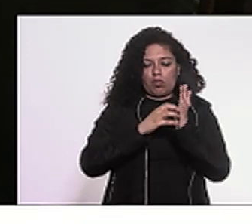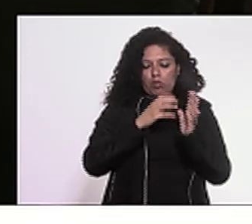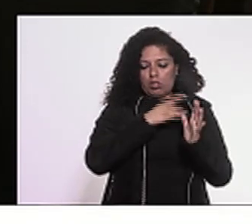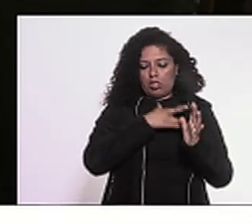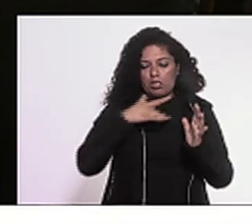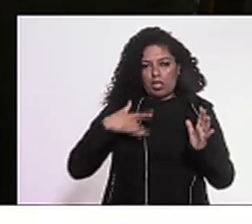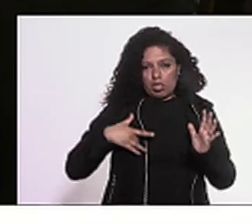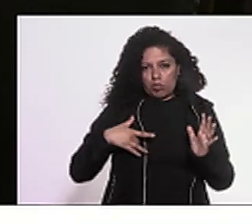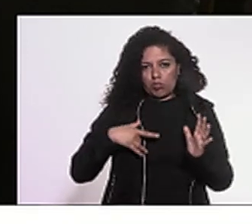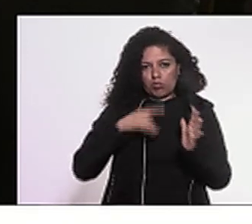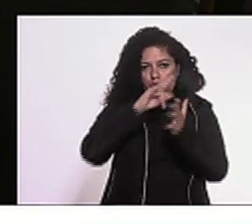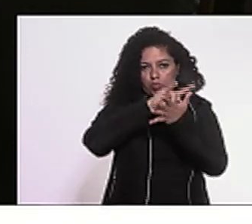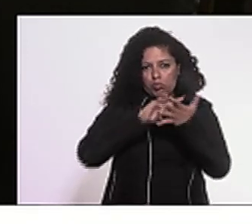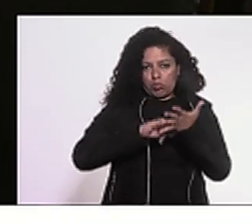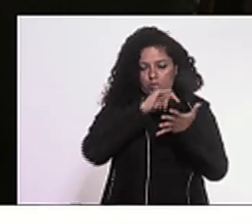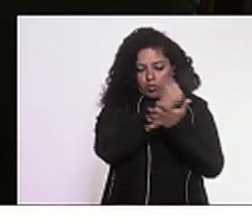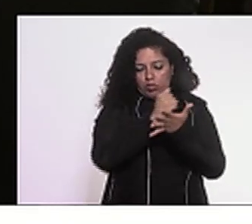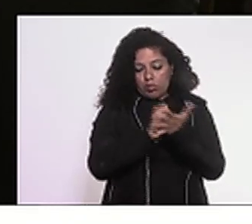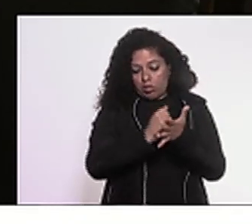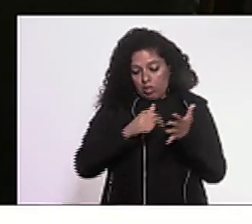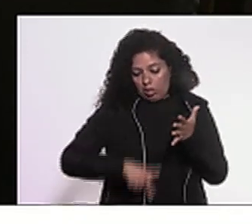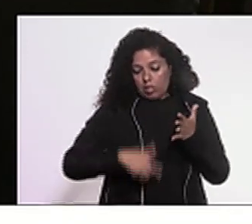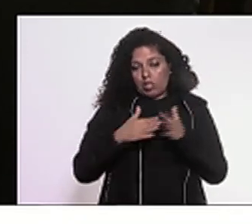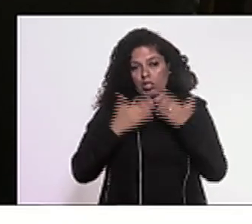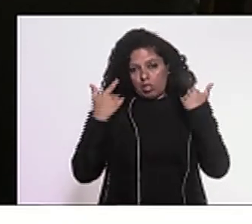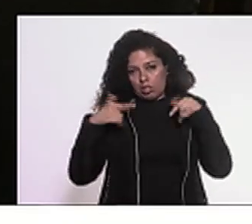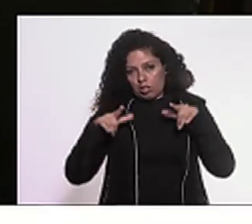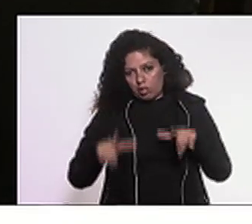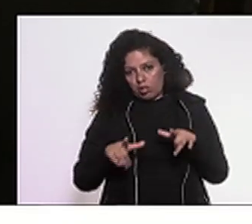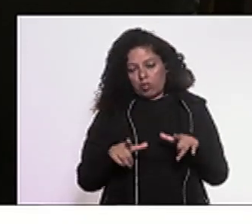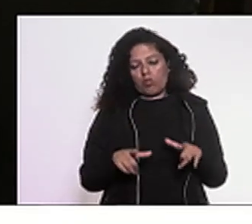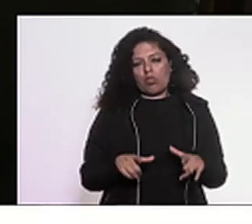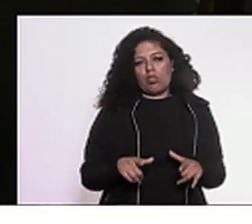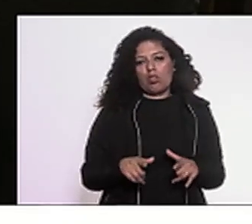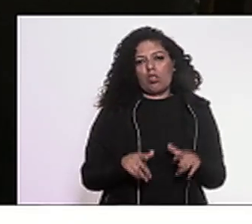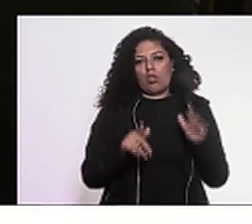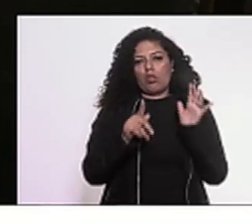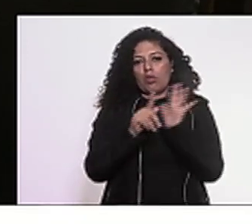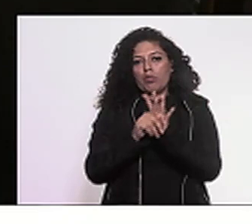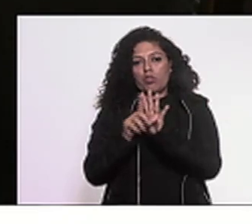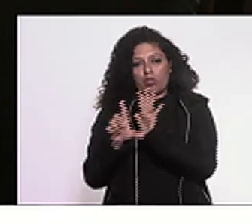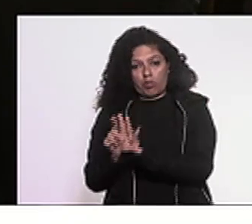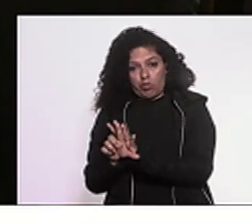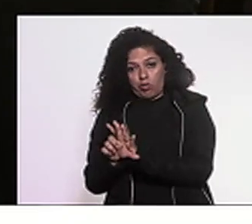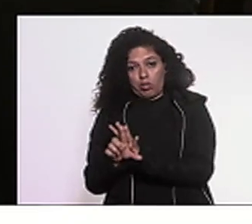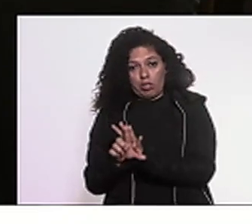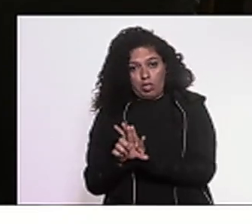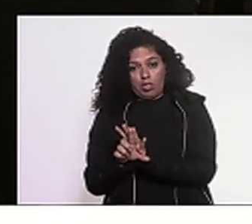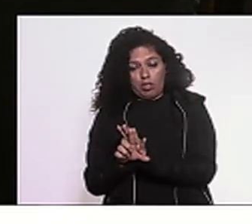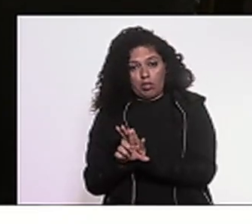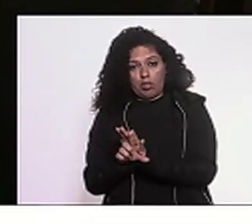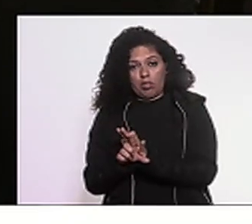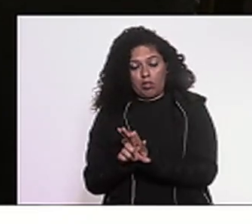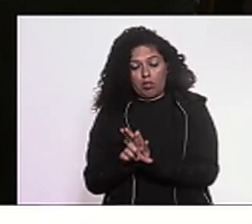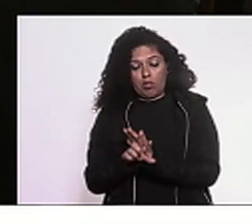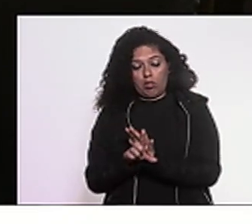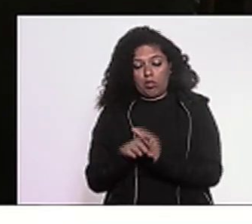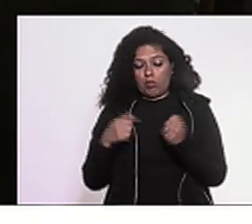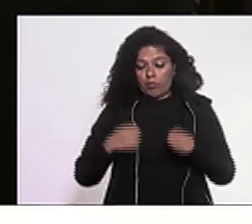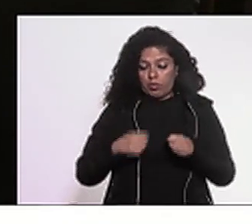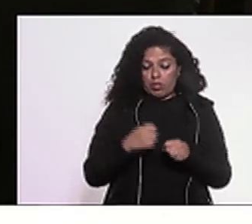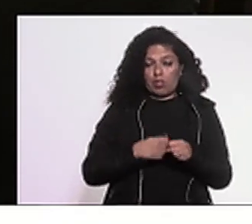saúde aprovado dentro desta casa, projeto de lei que já deveria, desde 2014,